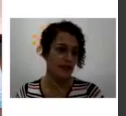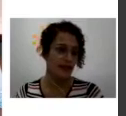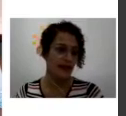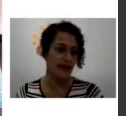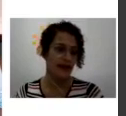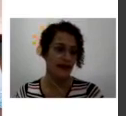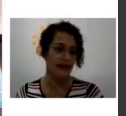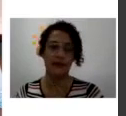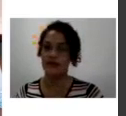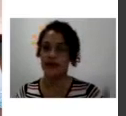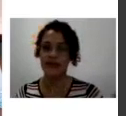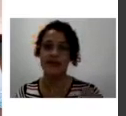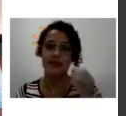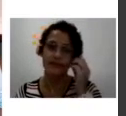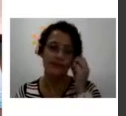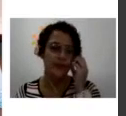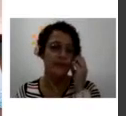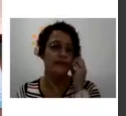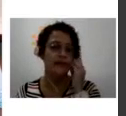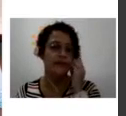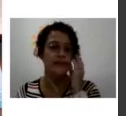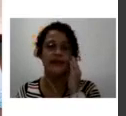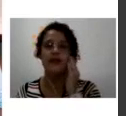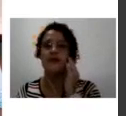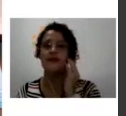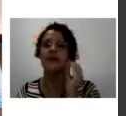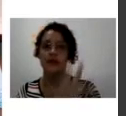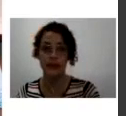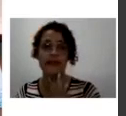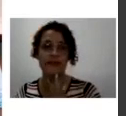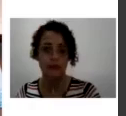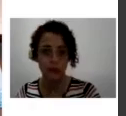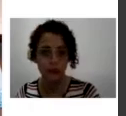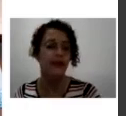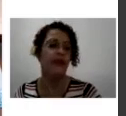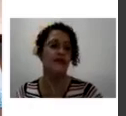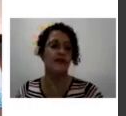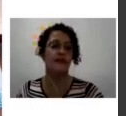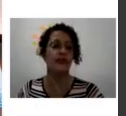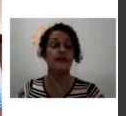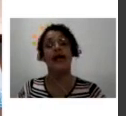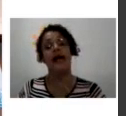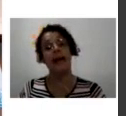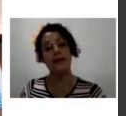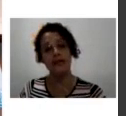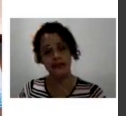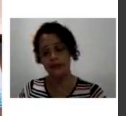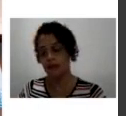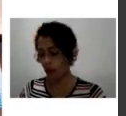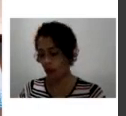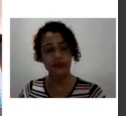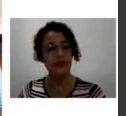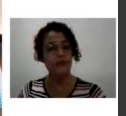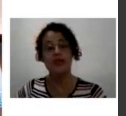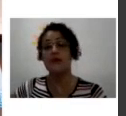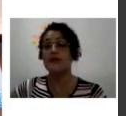sobre a outra atividade, né, do tema felicidade para o segundo ano, que ele participou efetivamente. A minha equipe